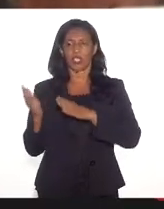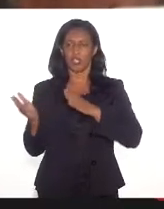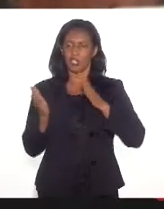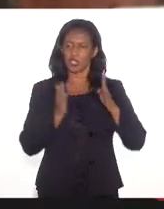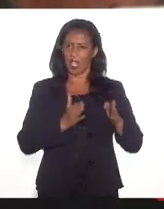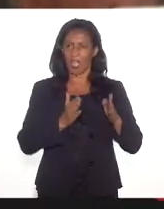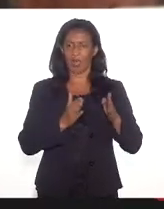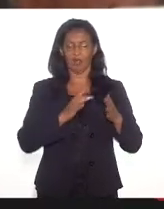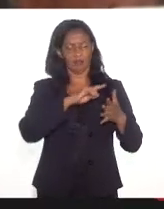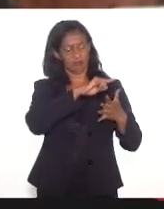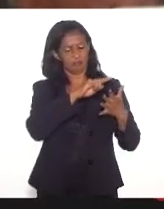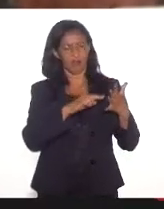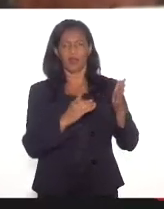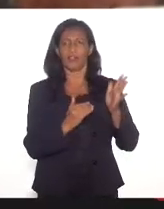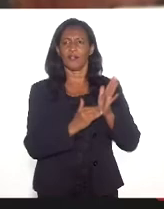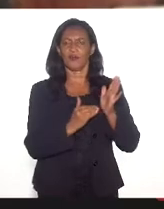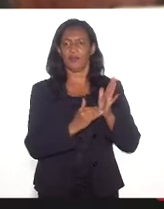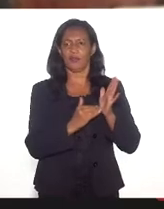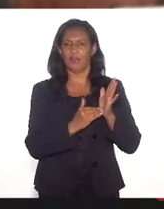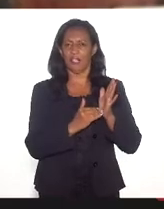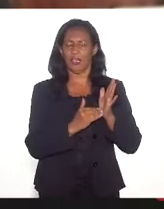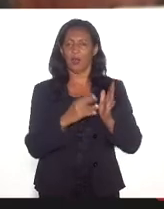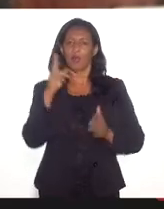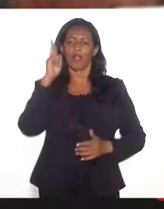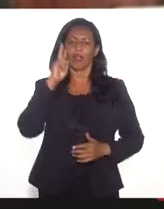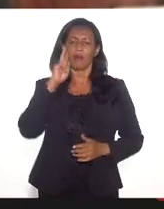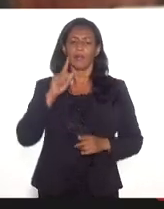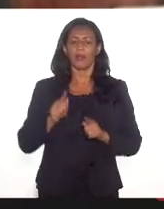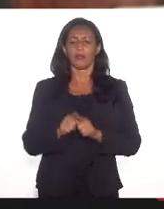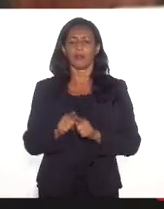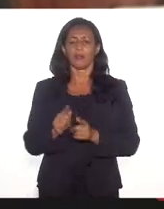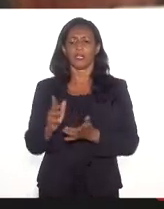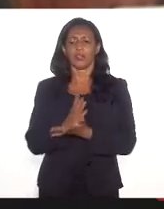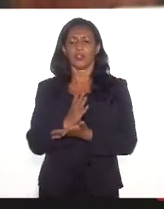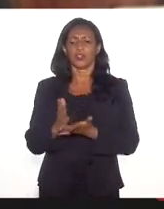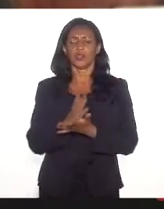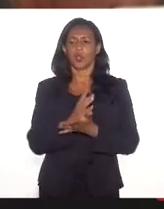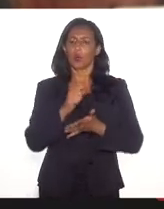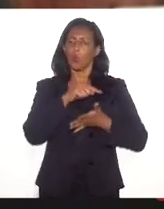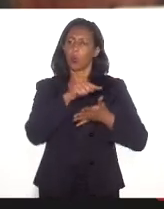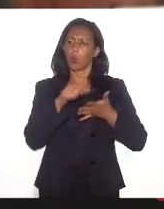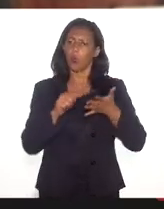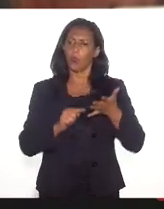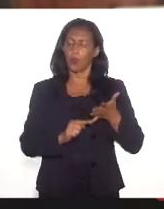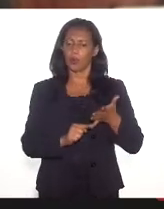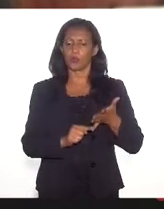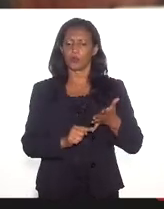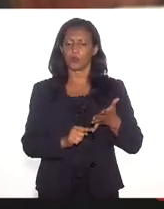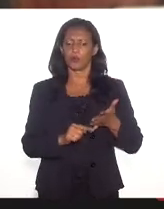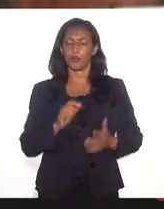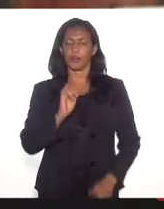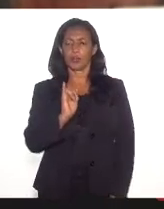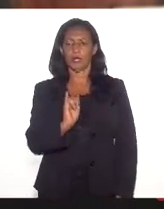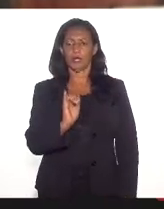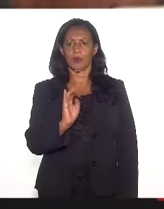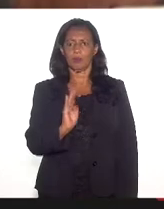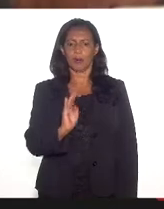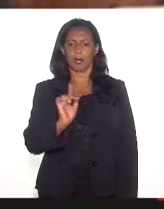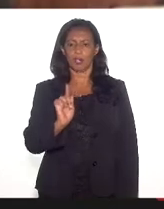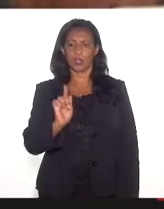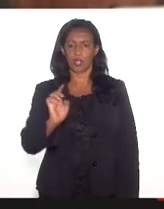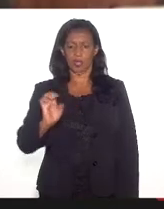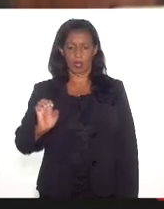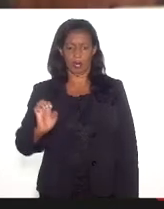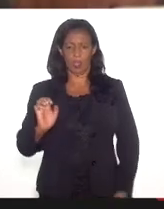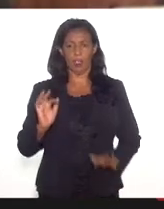que eu já esgotei meus 15 minutos, lembrar de alguns indicadores do IBGE que são referentes